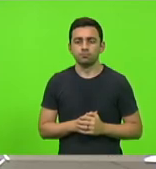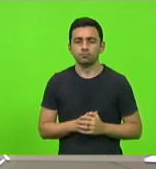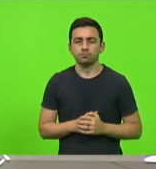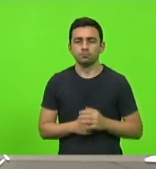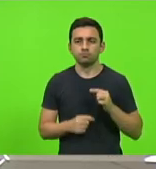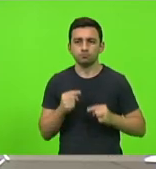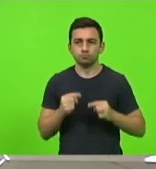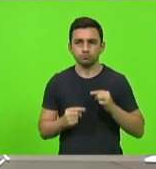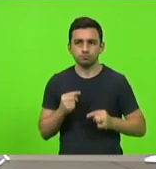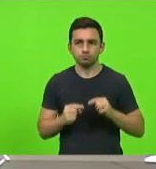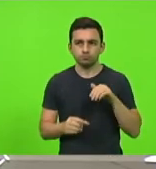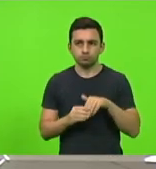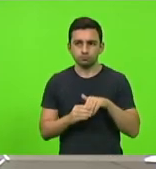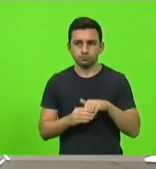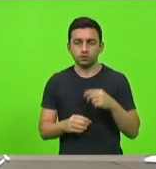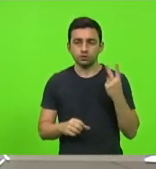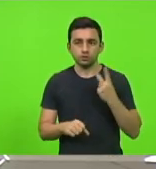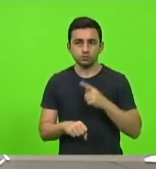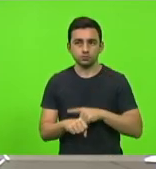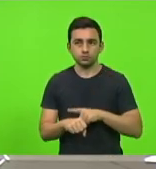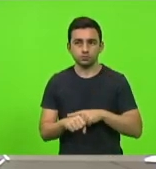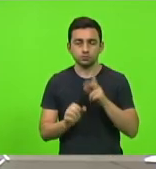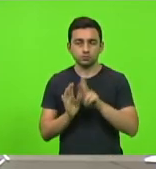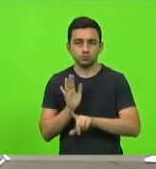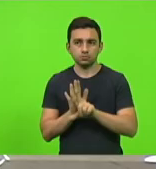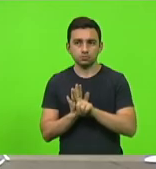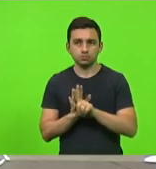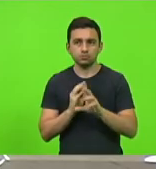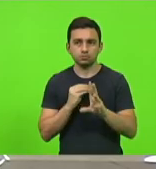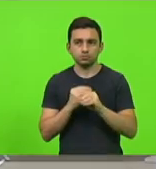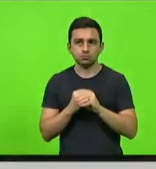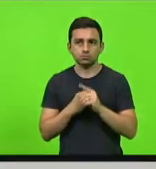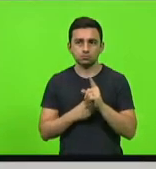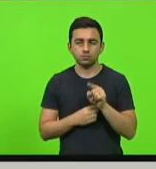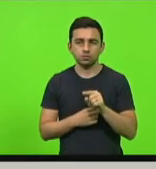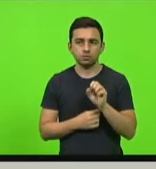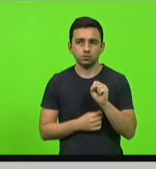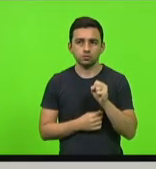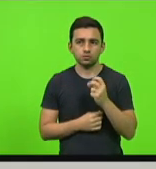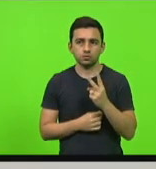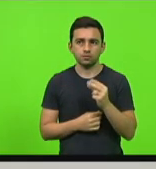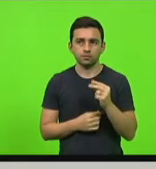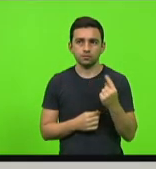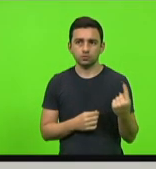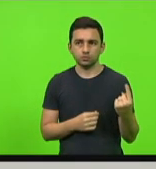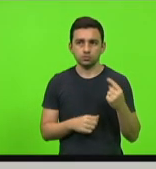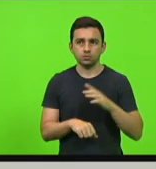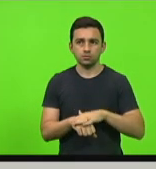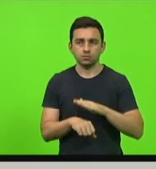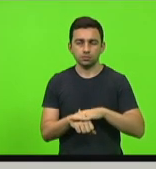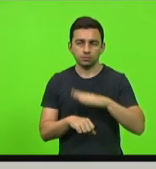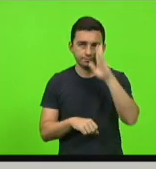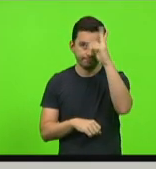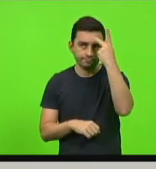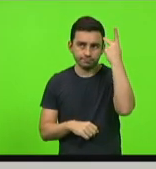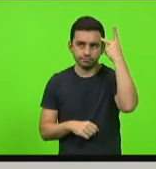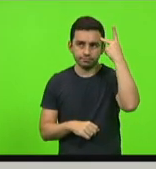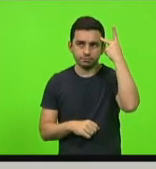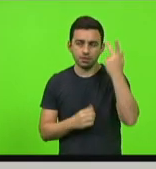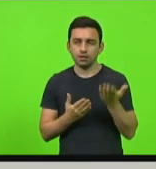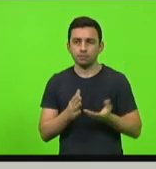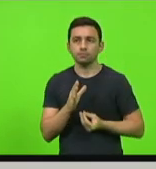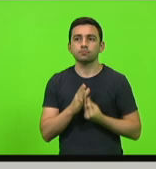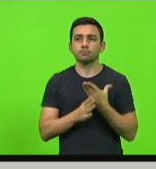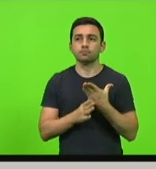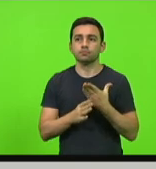Discussão e votação em segundo turno do Projeto de Lei Complementar 1.8 de 2021, autor deputada Paulinha, institui a